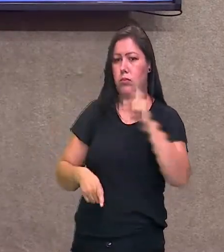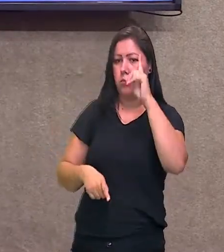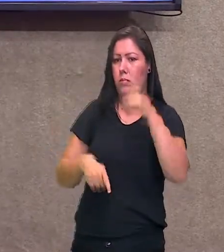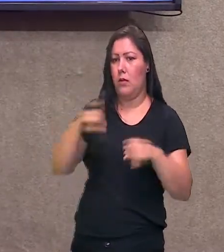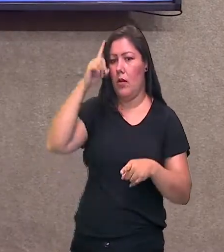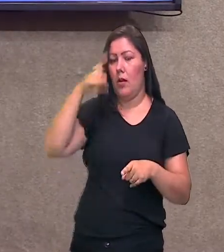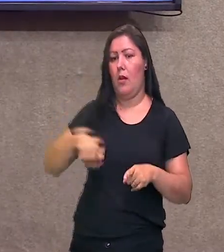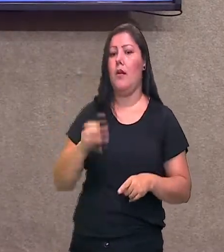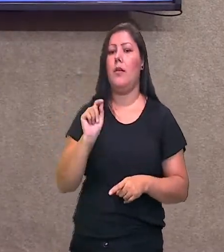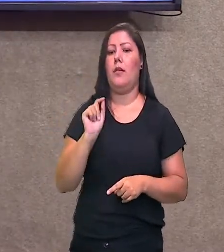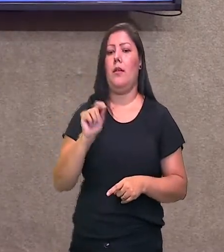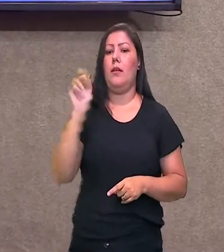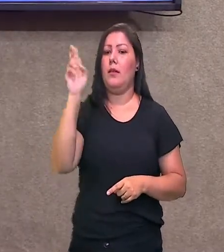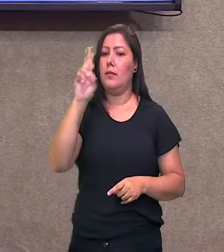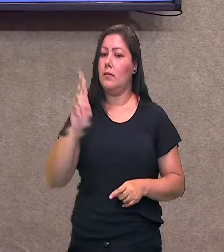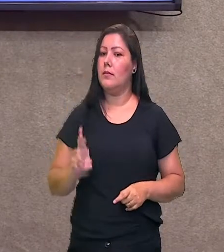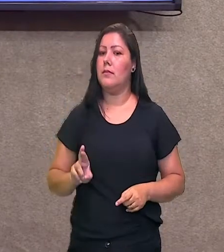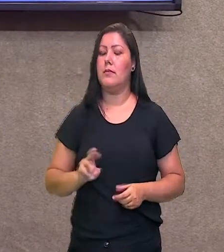bandeira russa.